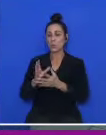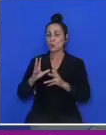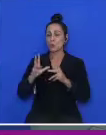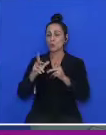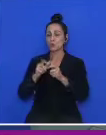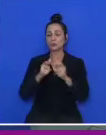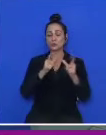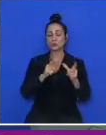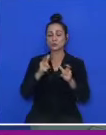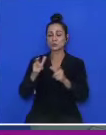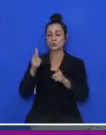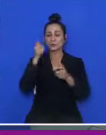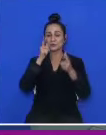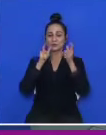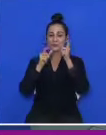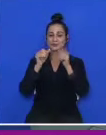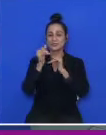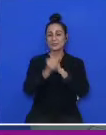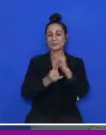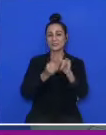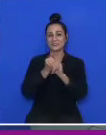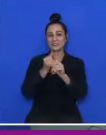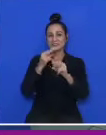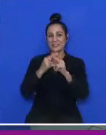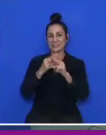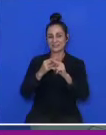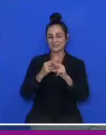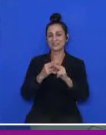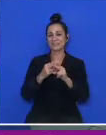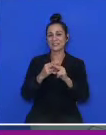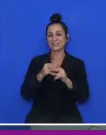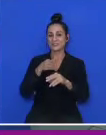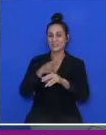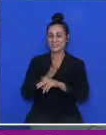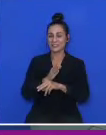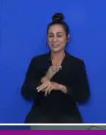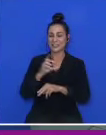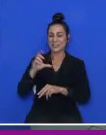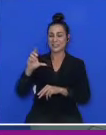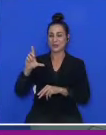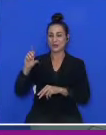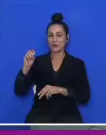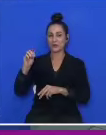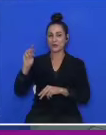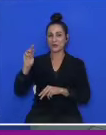todos os resultados serão publicados na página da Caixa na internet. É só acessar